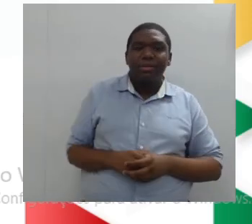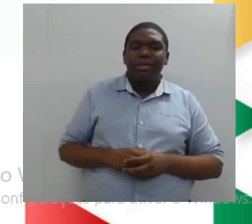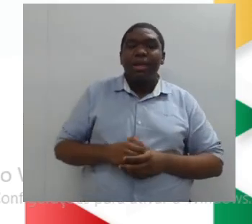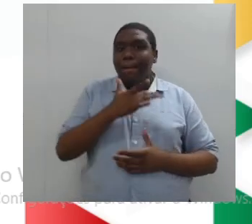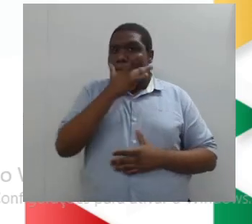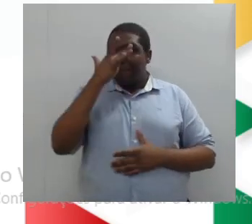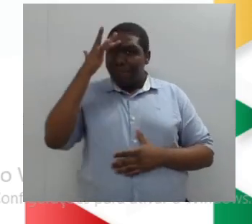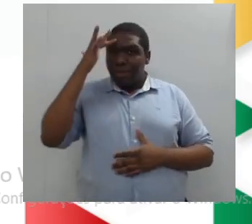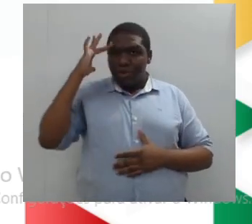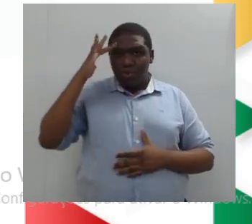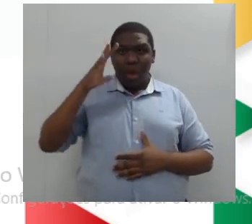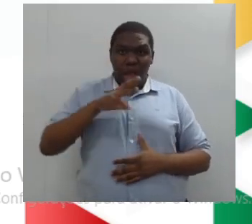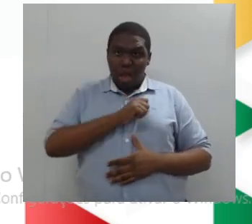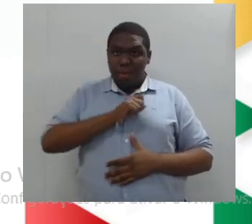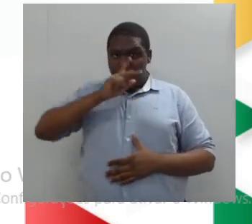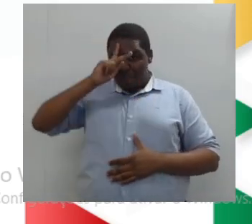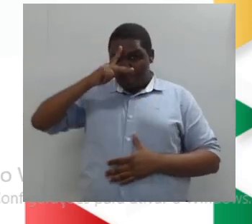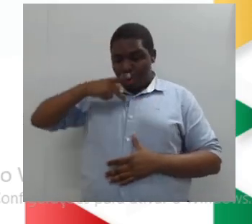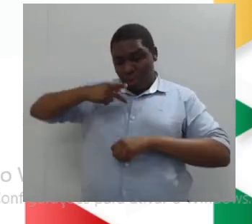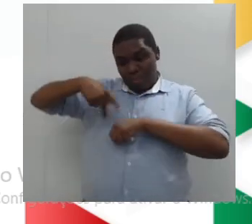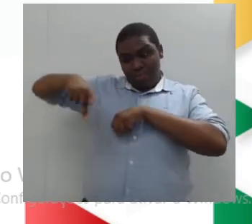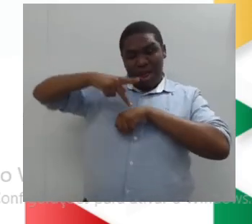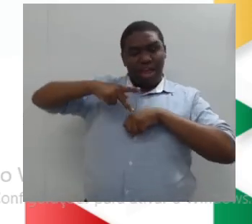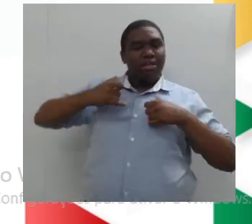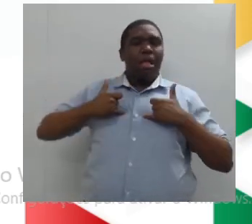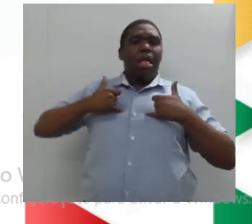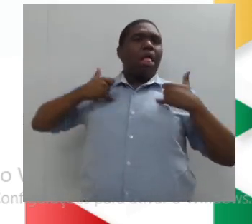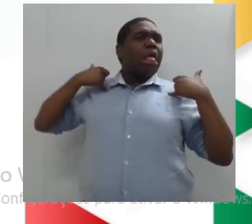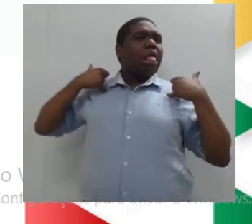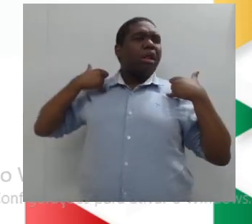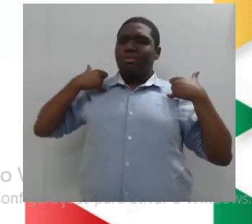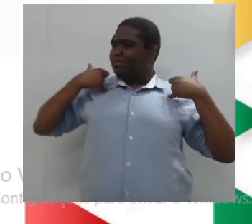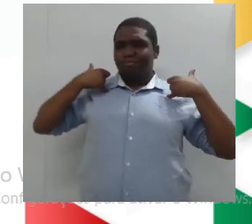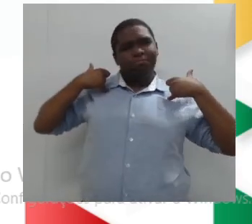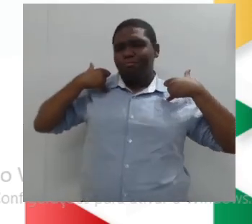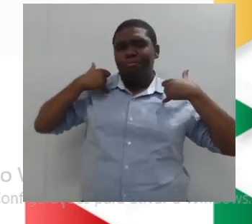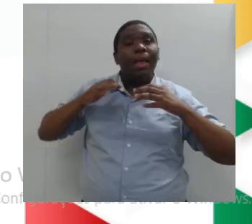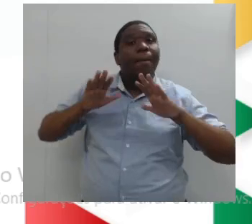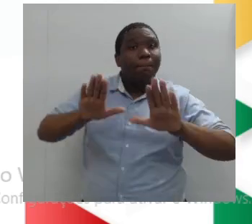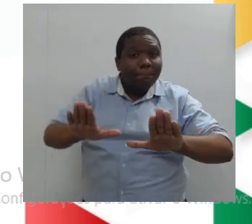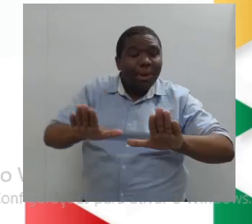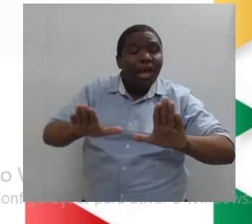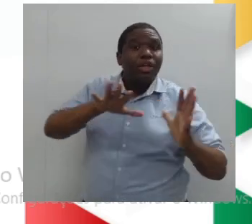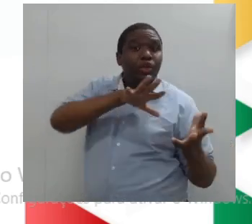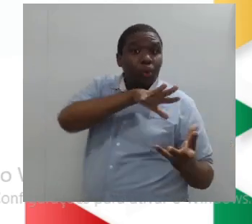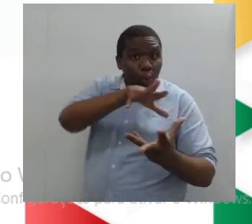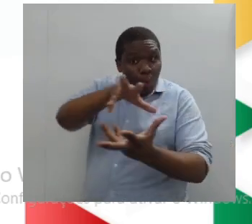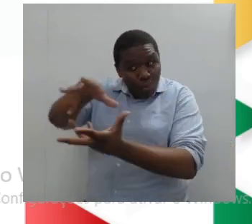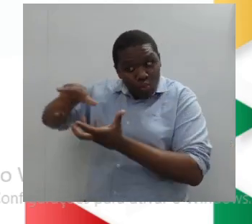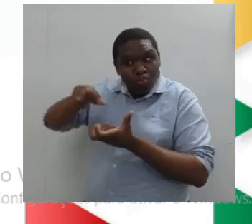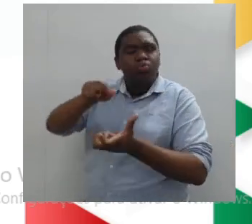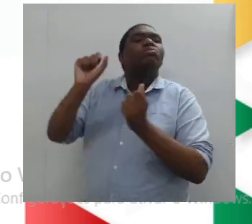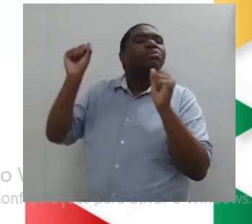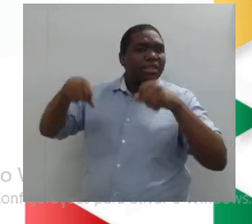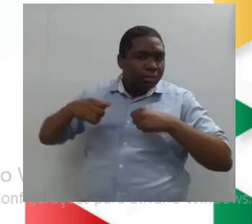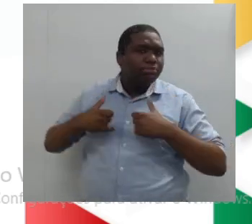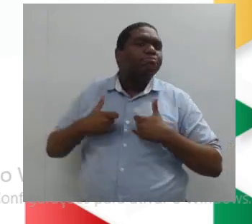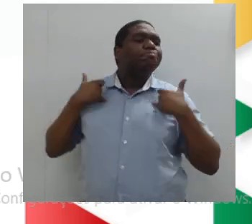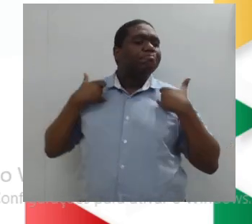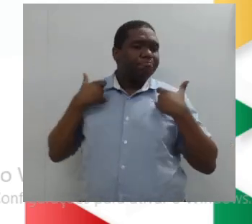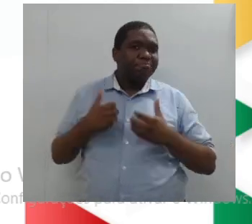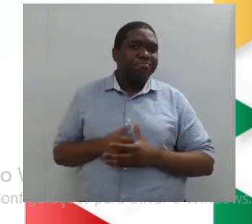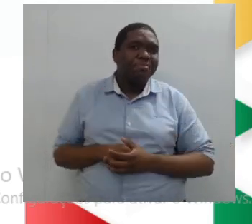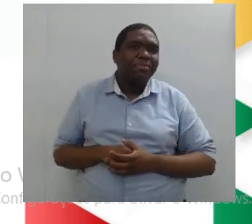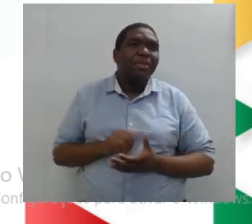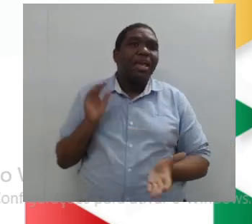não se vangloriem quem ama seu próprio país, mas sim quem ama o mundo inteiro.